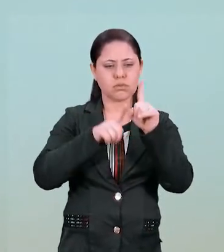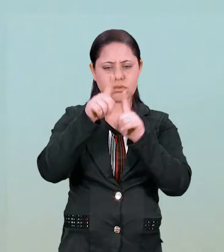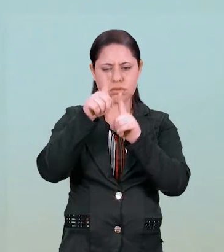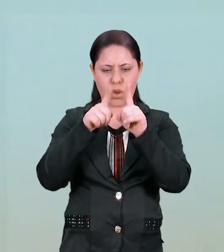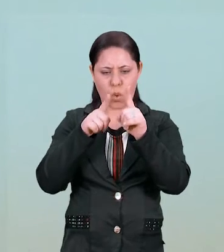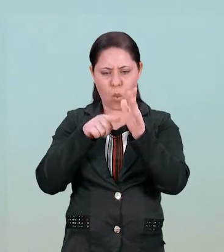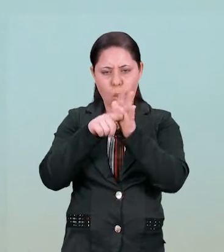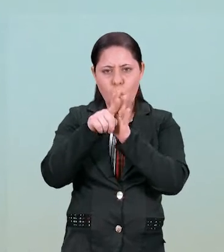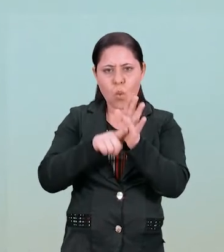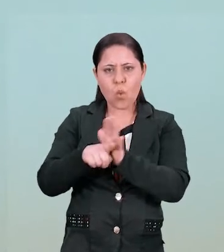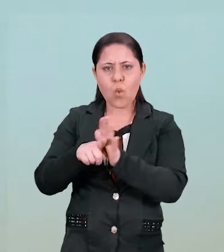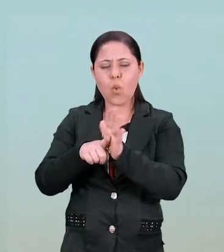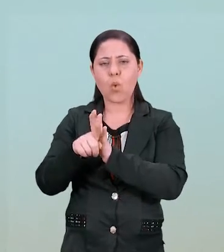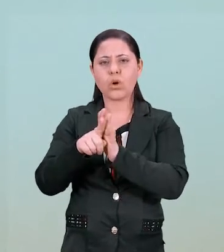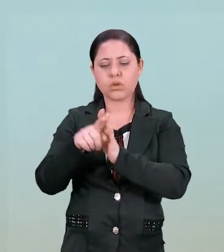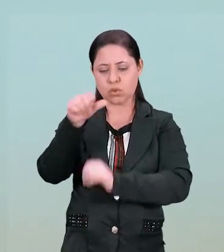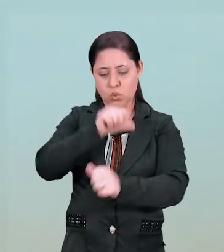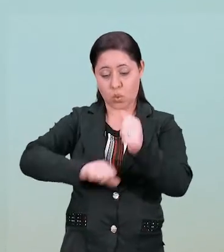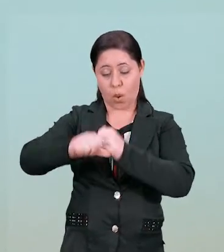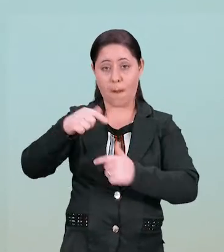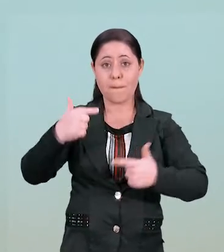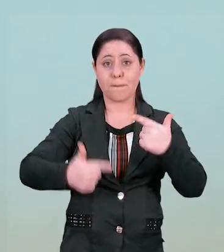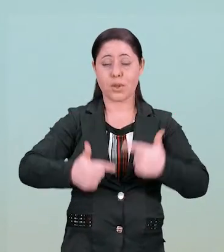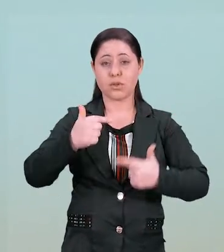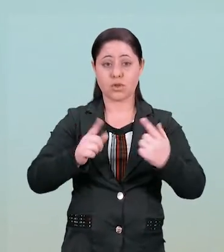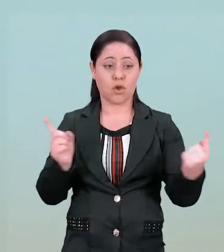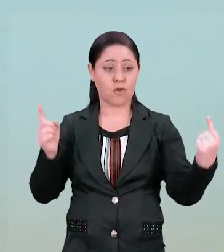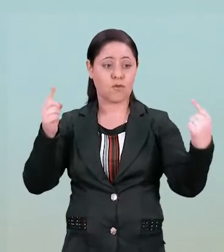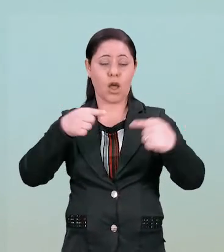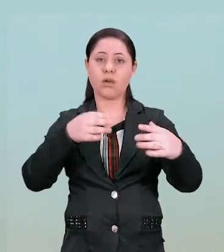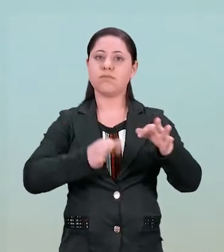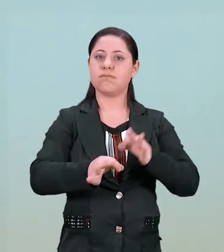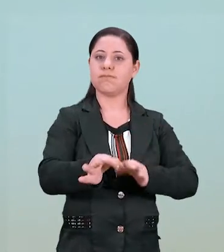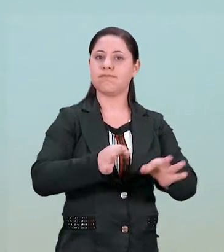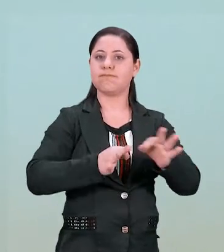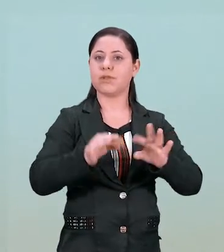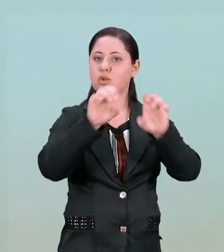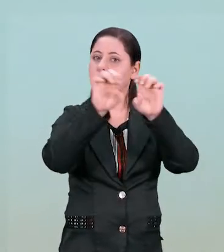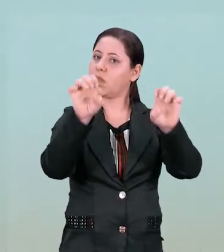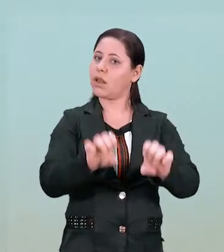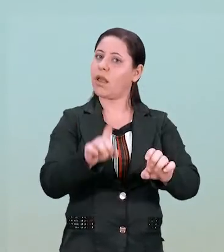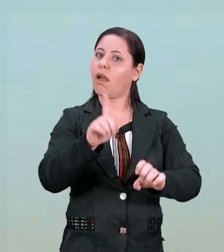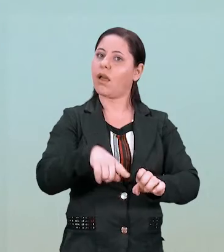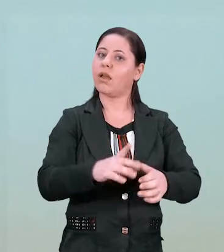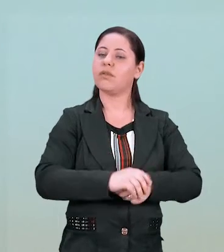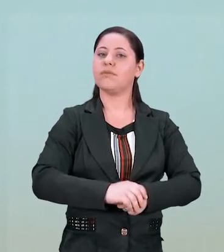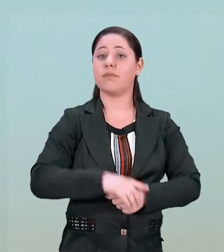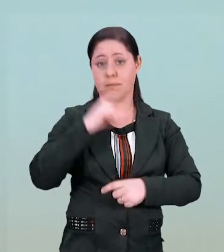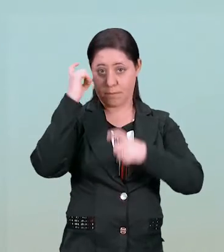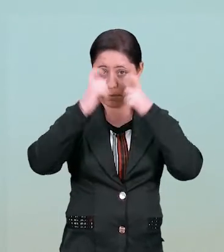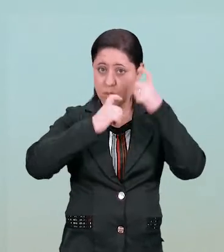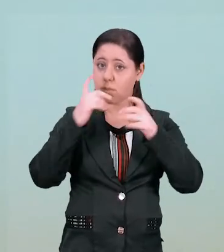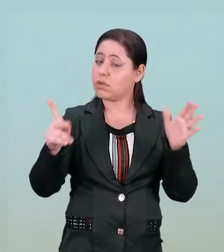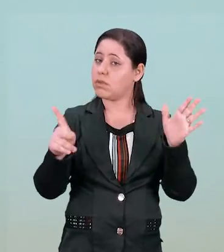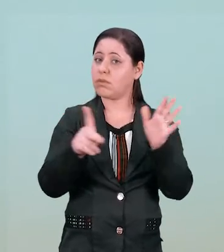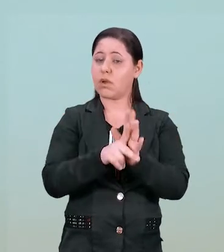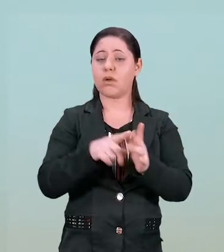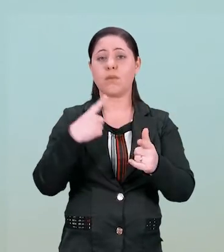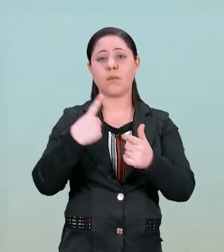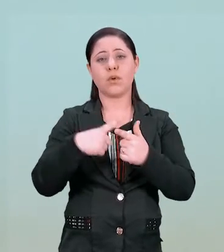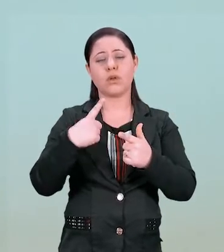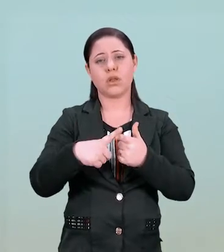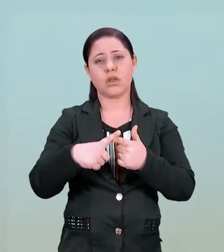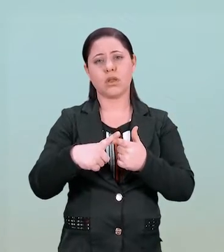rápida, inverter uma política, um direcionamento, um planejamento operacional. E isso é uma preocupação nossa, porque se nós temos que